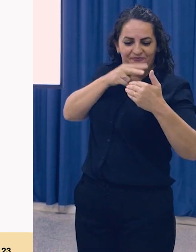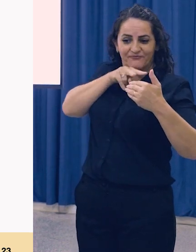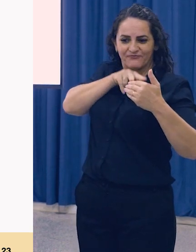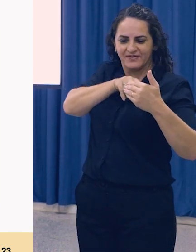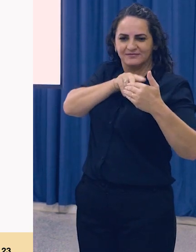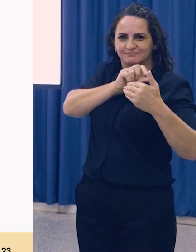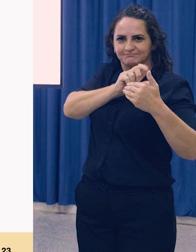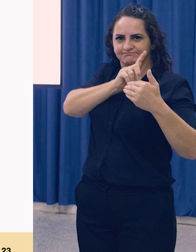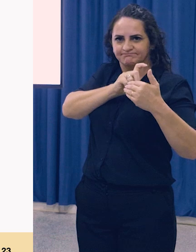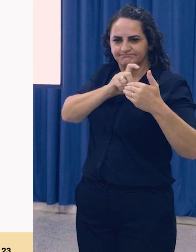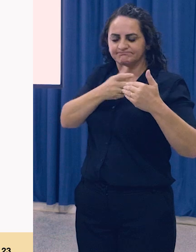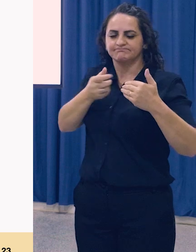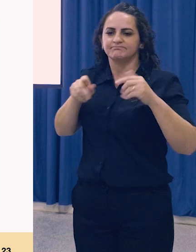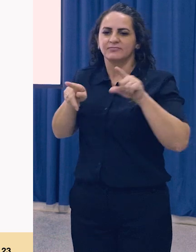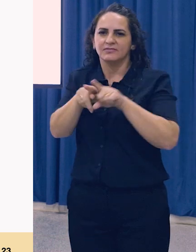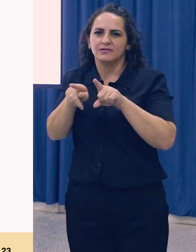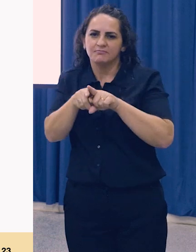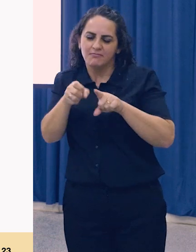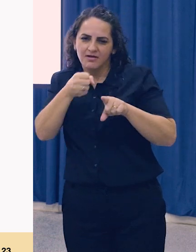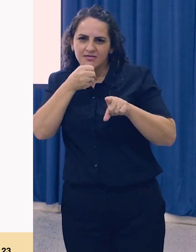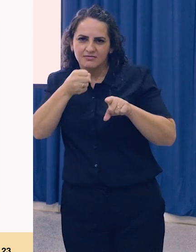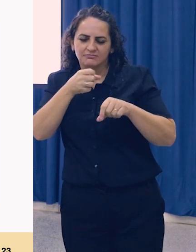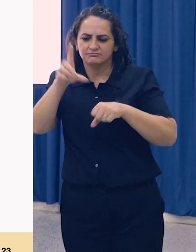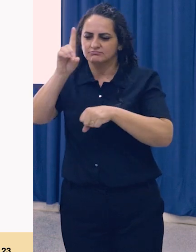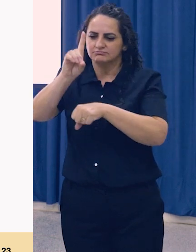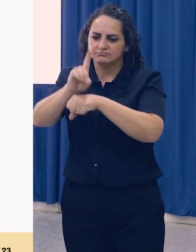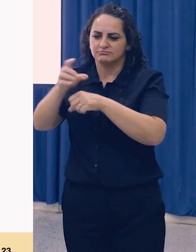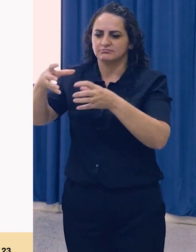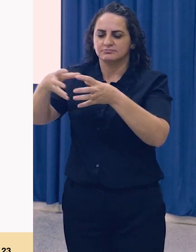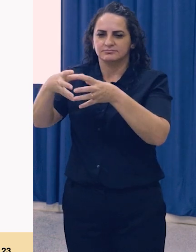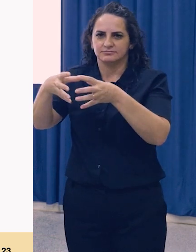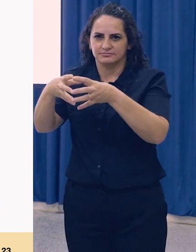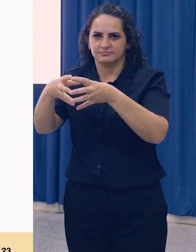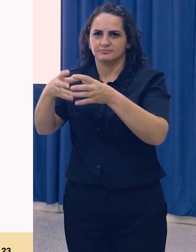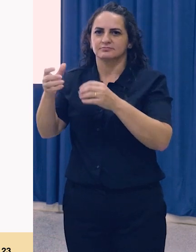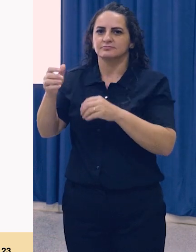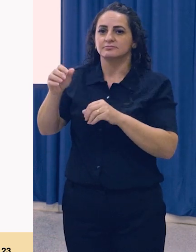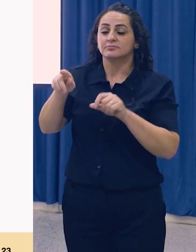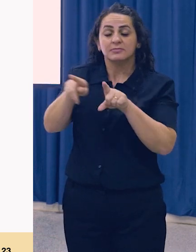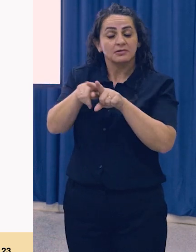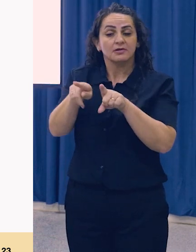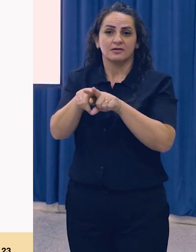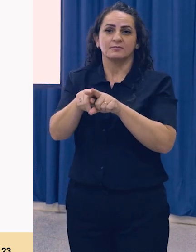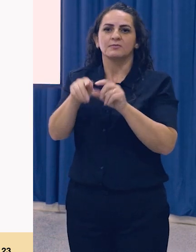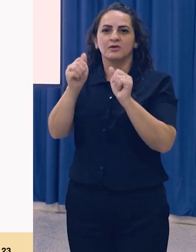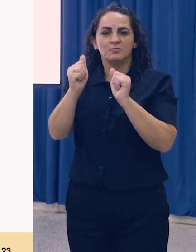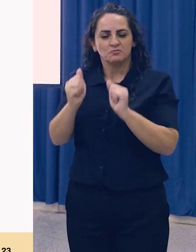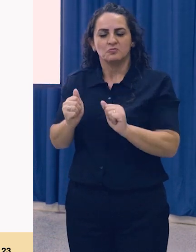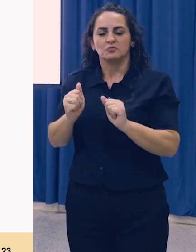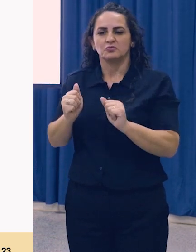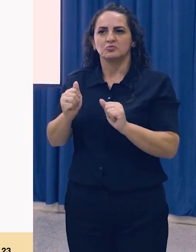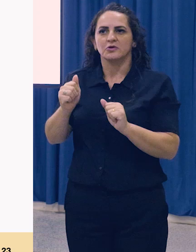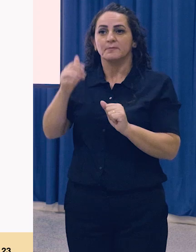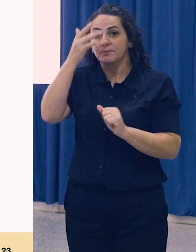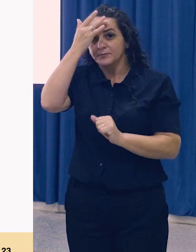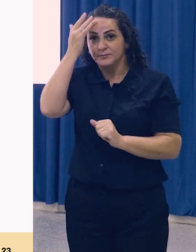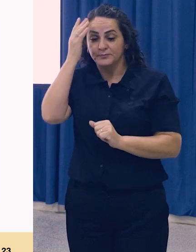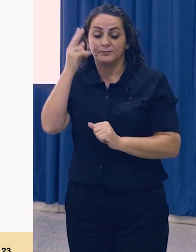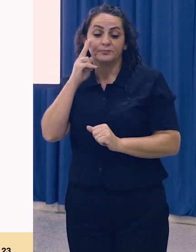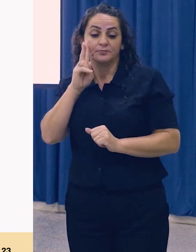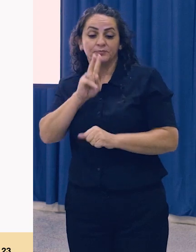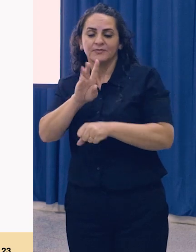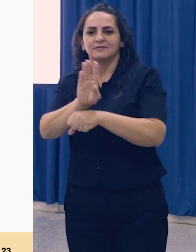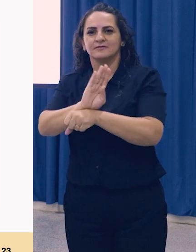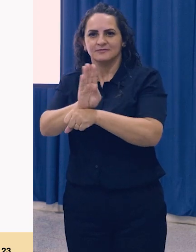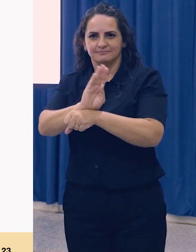depoimento, seja da equipe, do diretor, do elenco, ou até de pessoas que assistiram. Poder trazer o depoimento